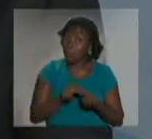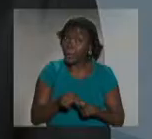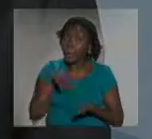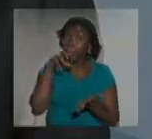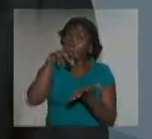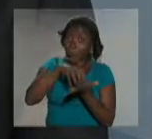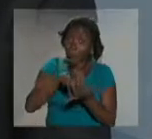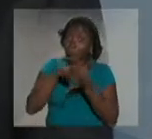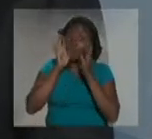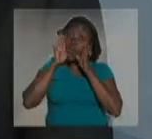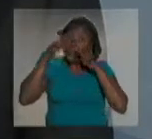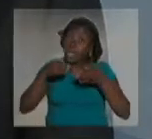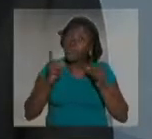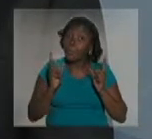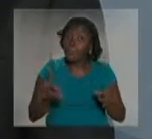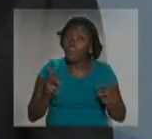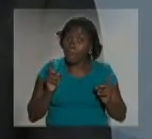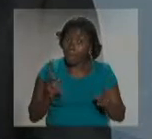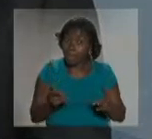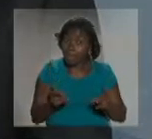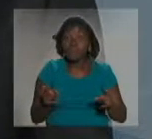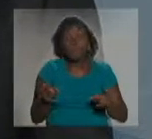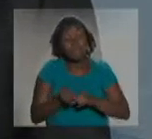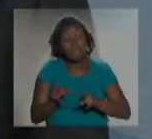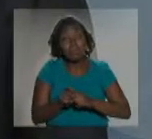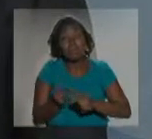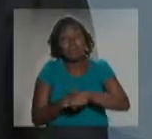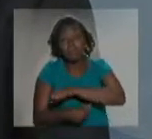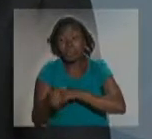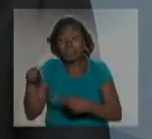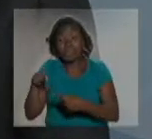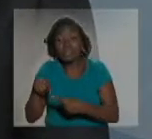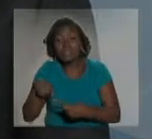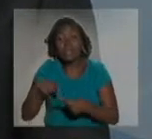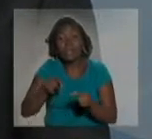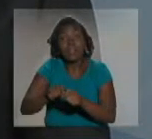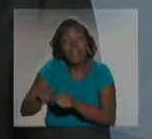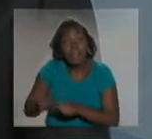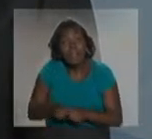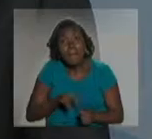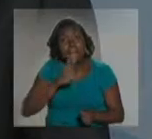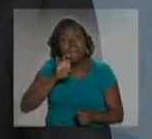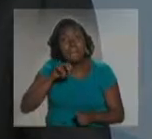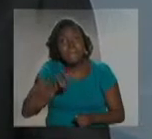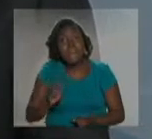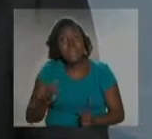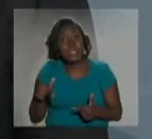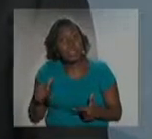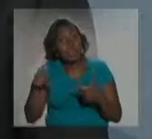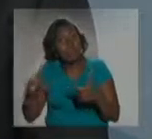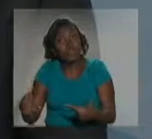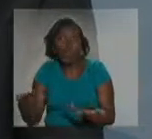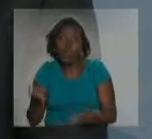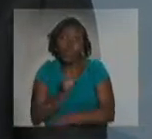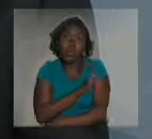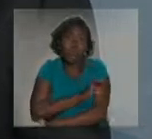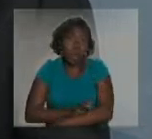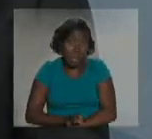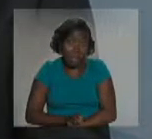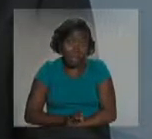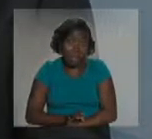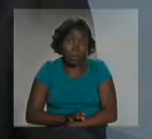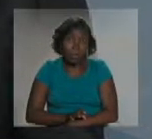polo voltado para comércio, mas isso também poderia ser associado à produção de bens, produção de serviços ou produção cultural. E